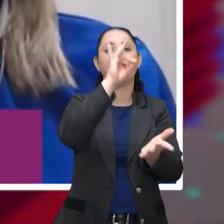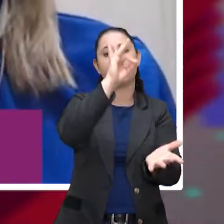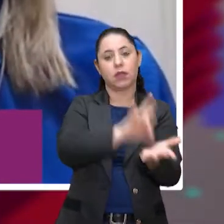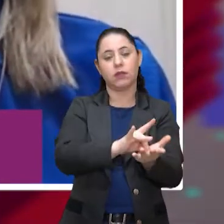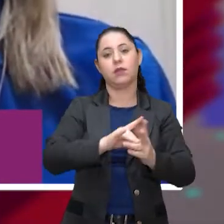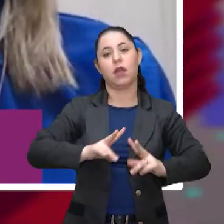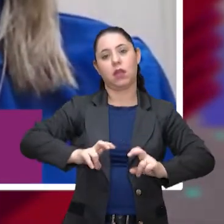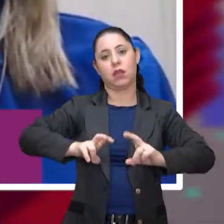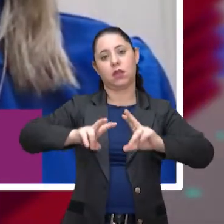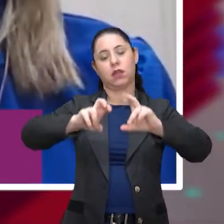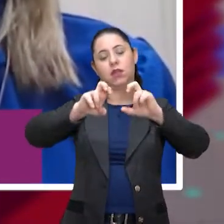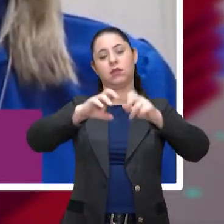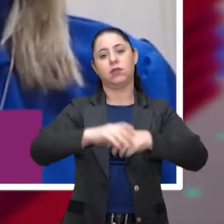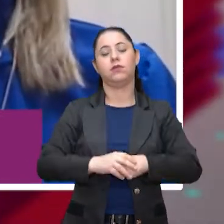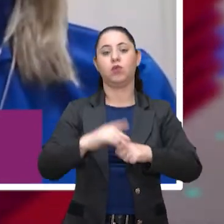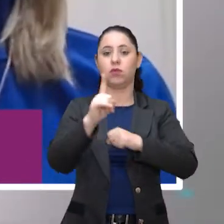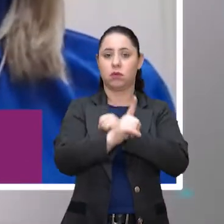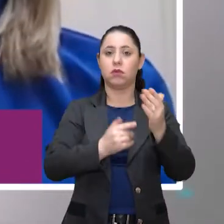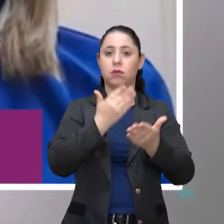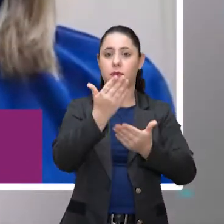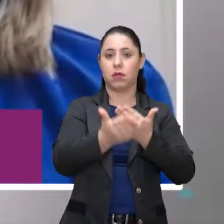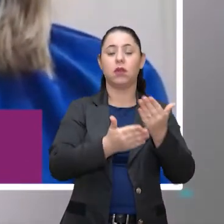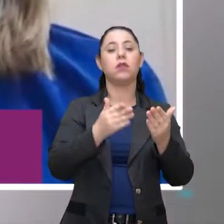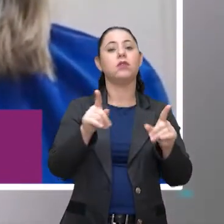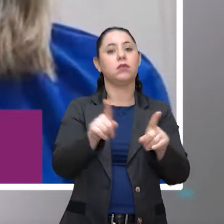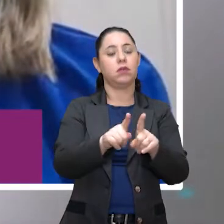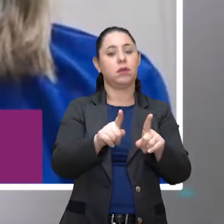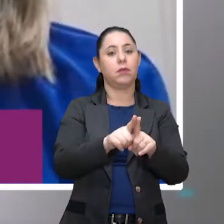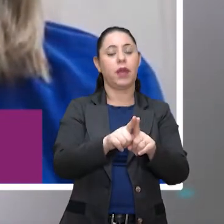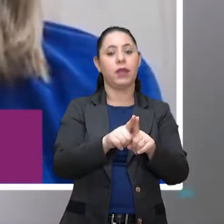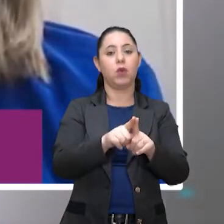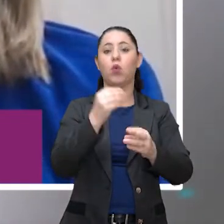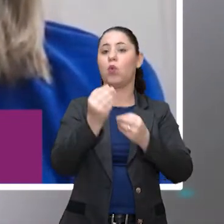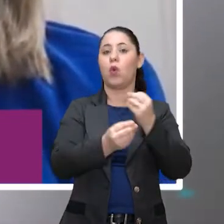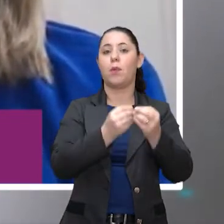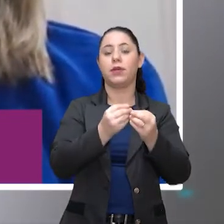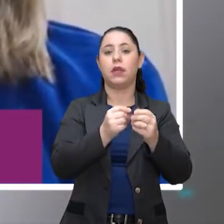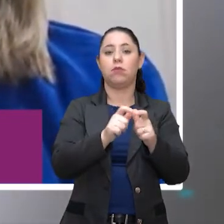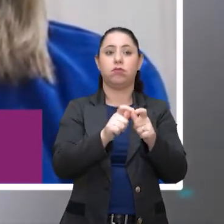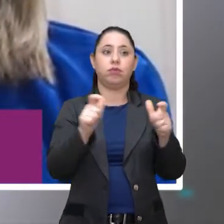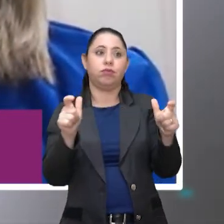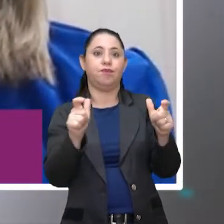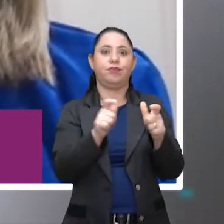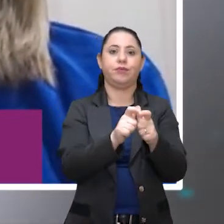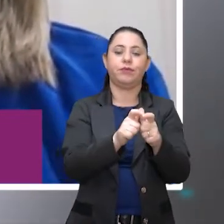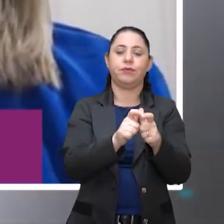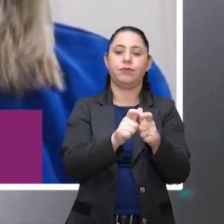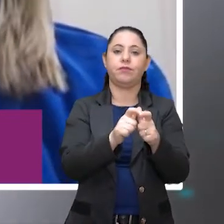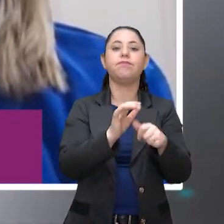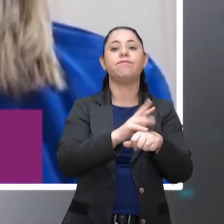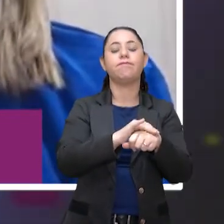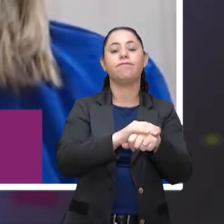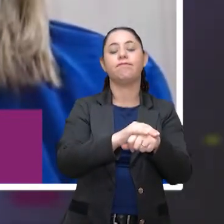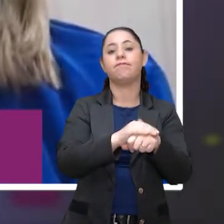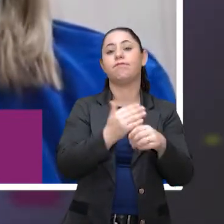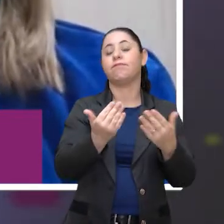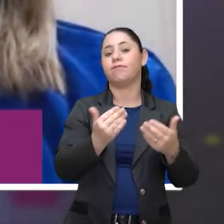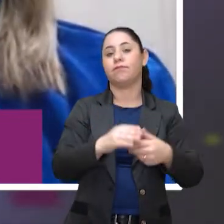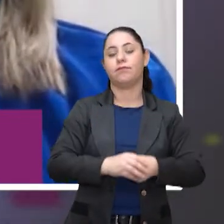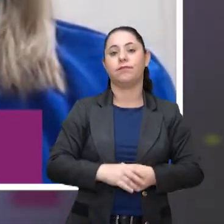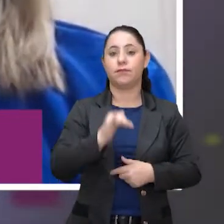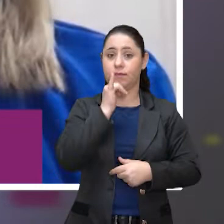complementares, diagnosticou um câncer de mama. O tratamento também é proporcional ao tamanho da lesão. Por